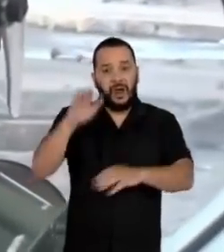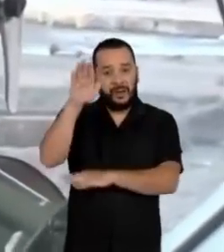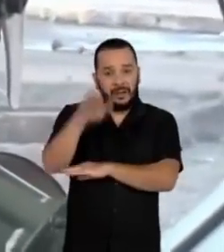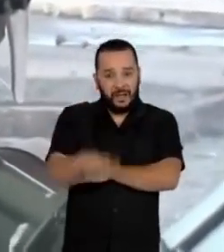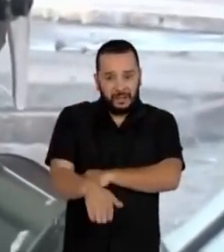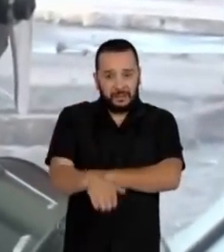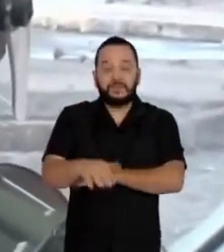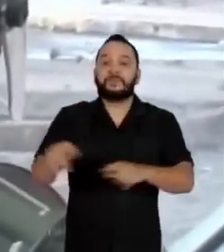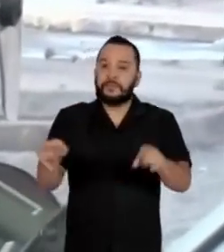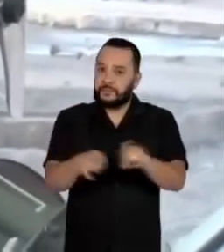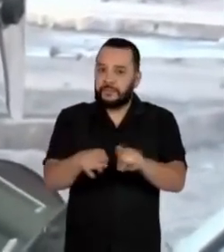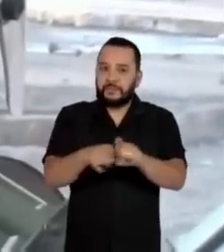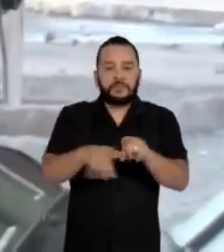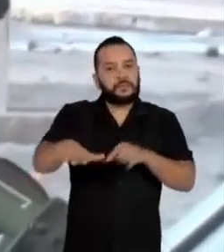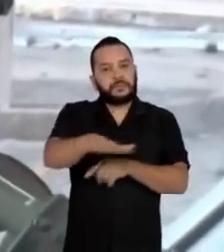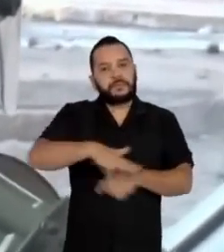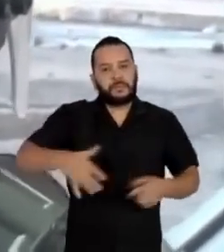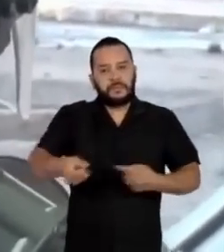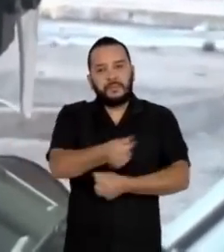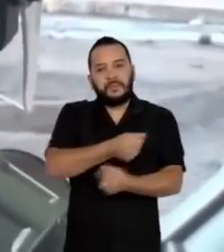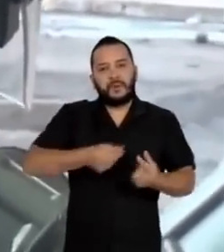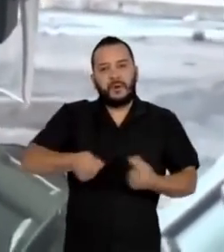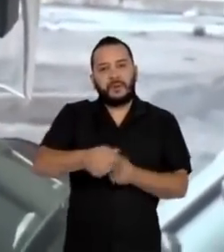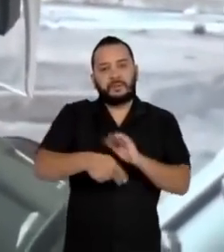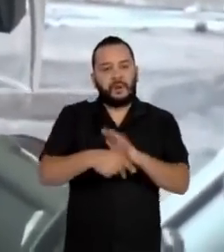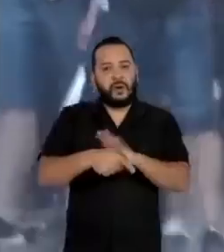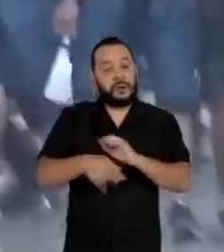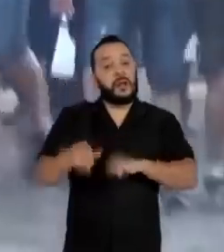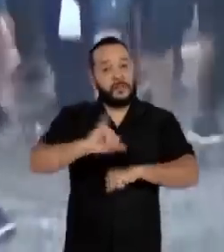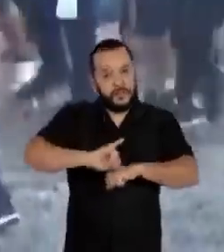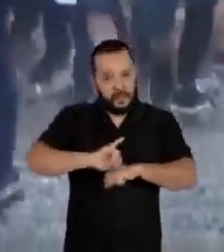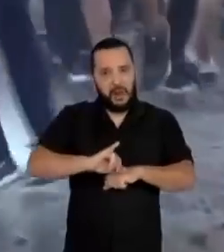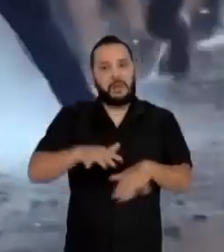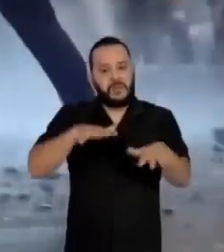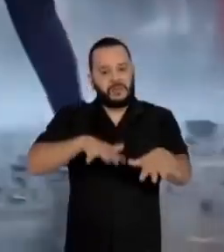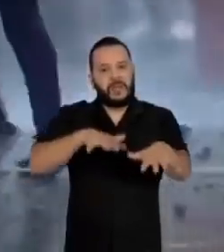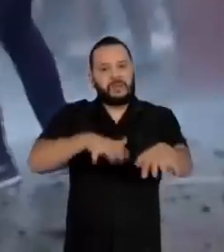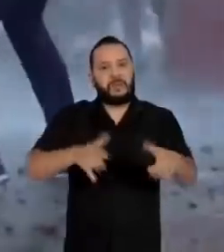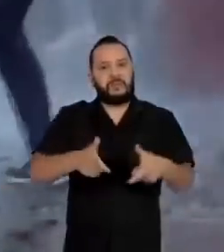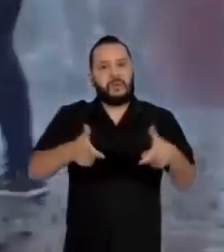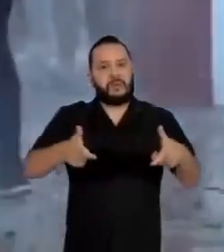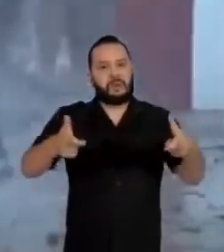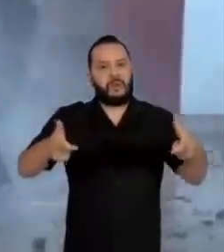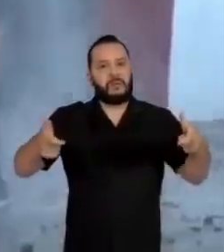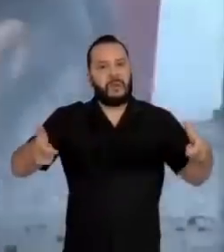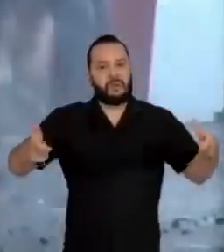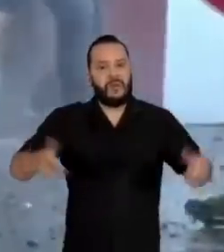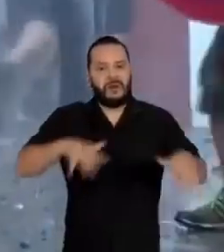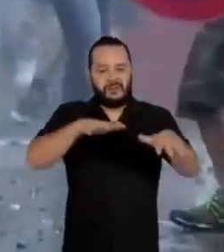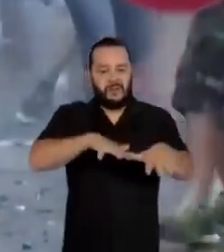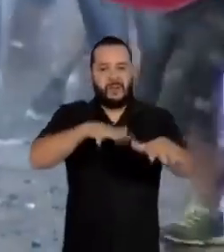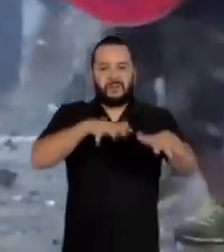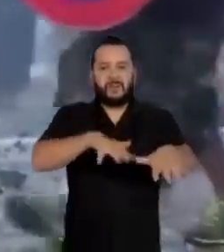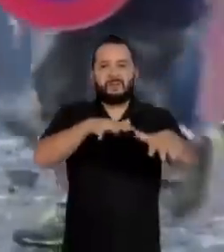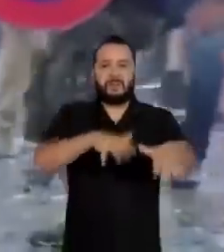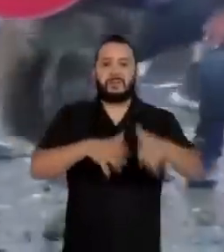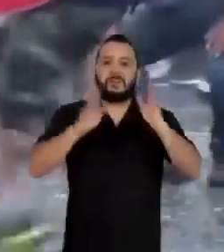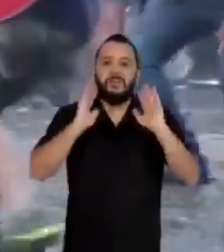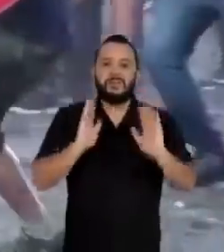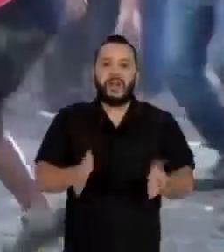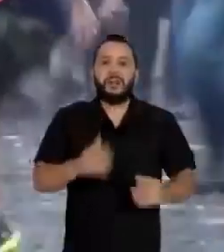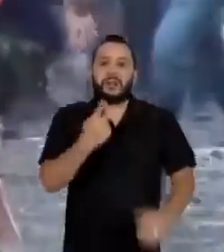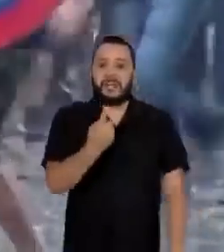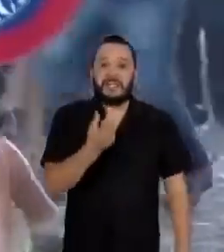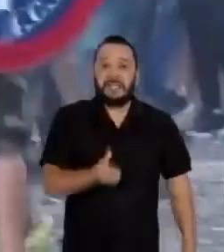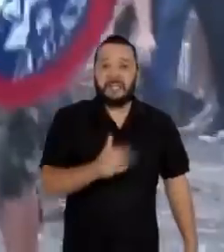tarde e em toda a área de negócios da capital, à medida que os protestos cresciam. Os tumultos, que já deixaram pelo menos